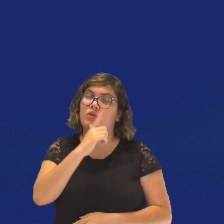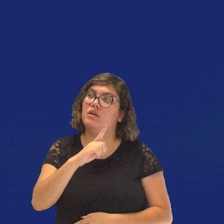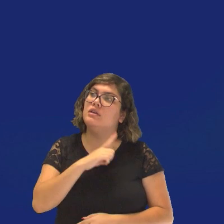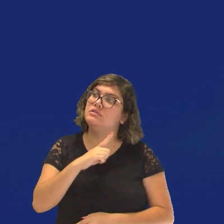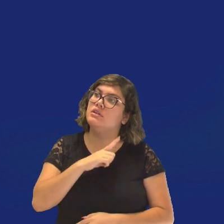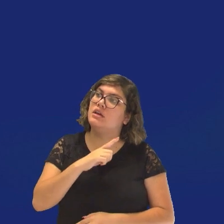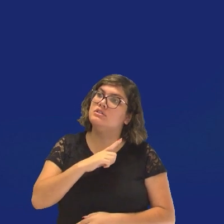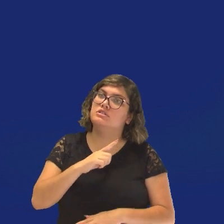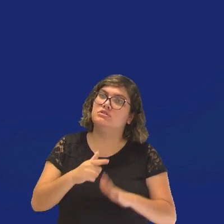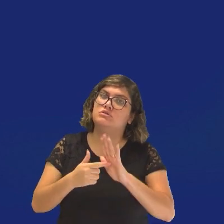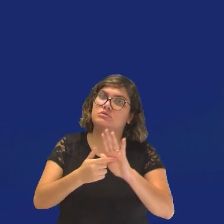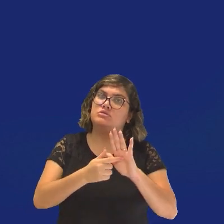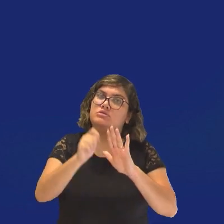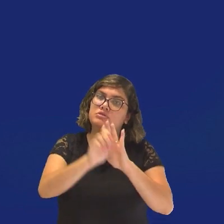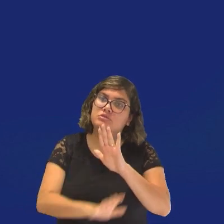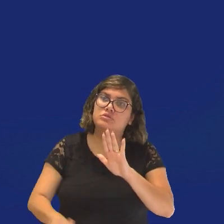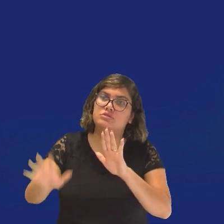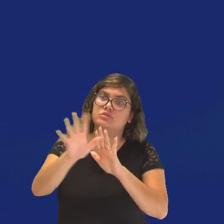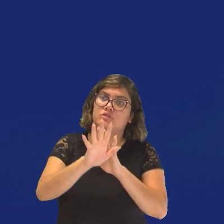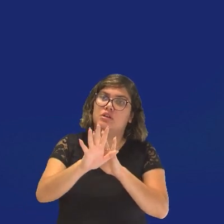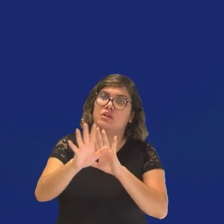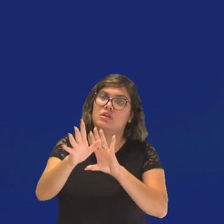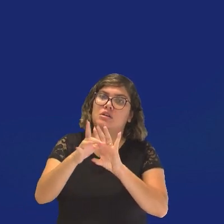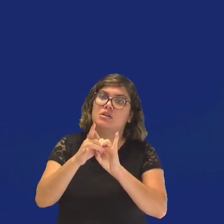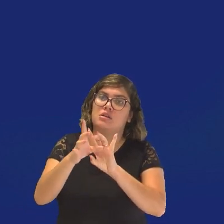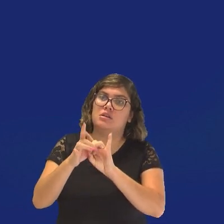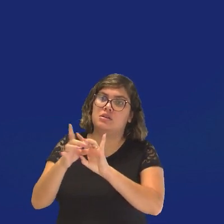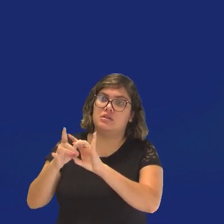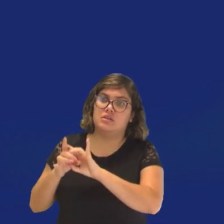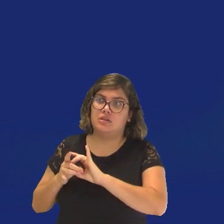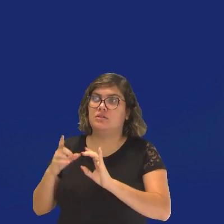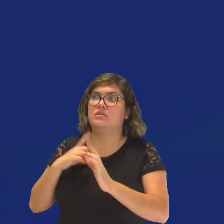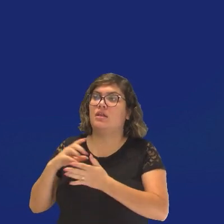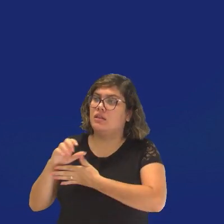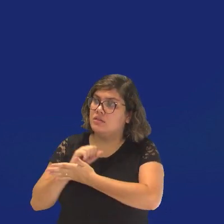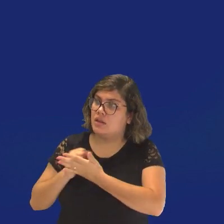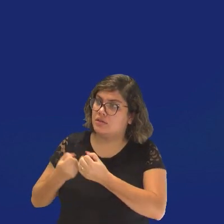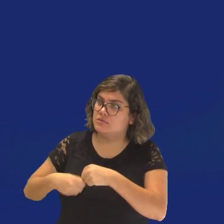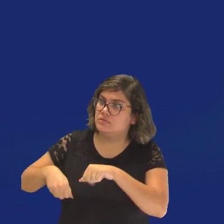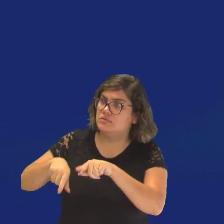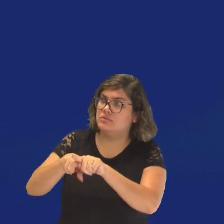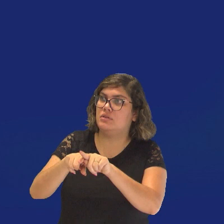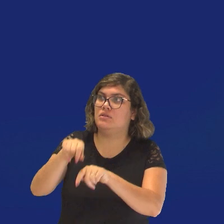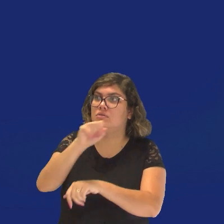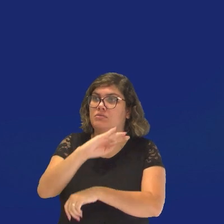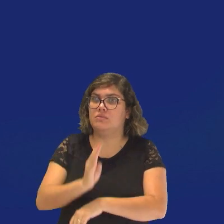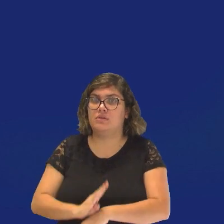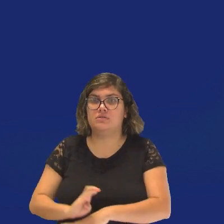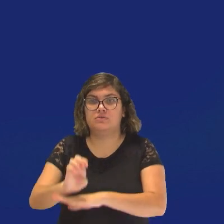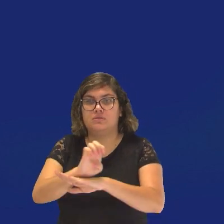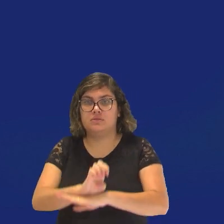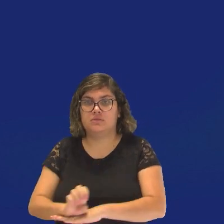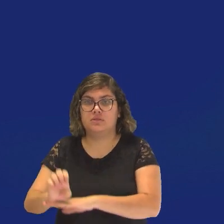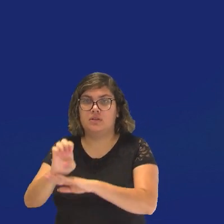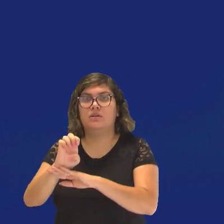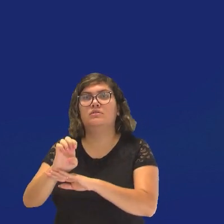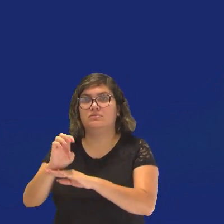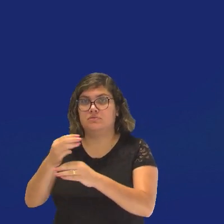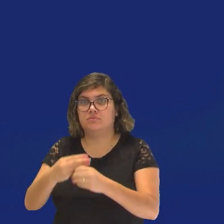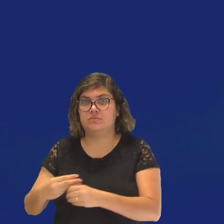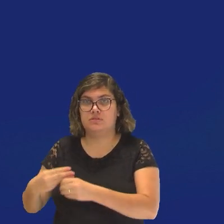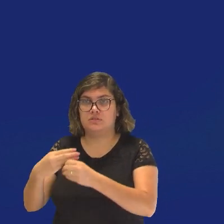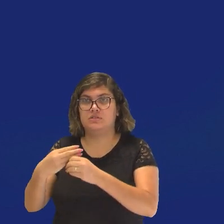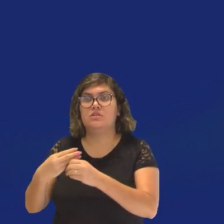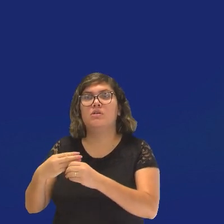panorama dos entes aderentes ao programa. Nós conseguimos ter dados agregados no país, nos estados, nos municípios e até